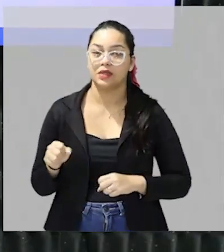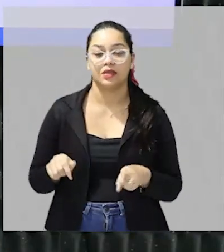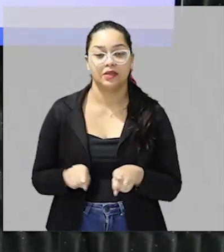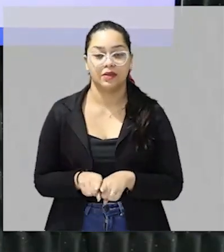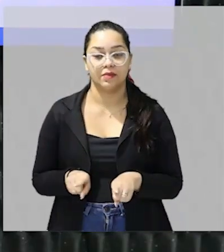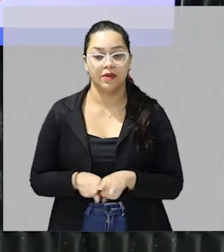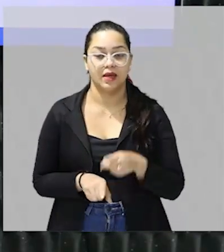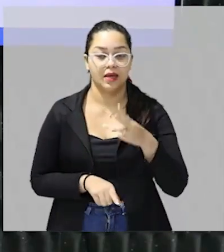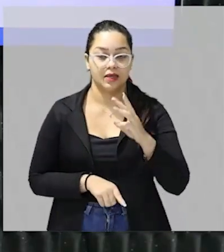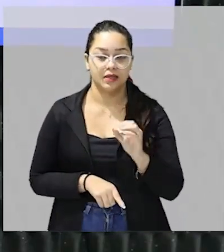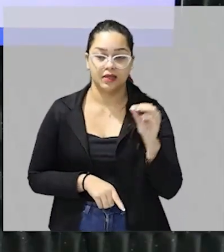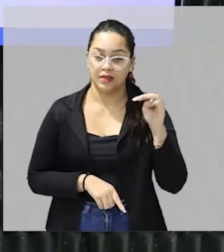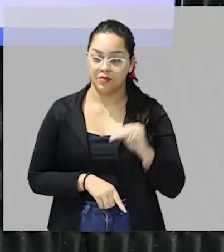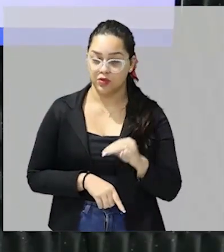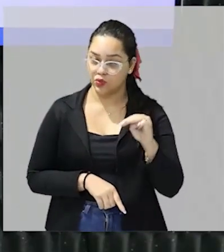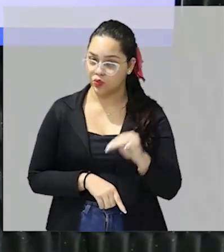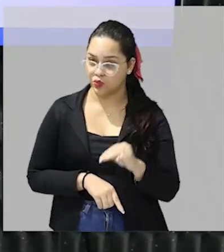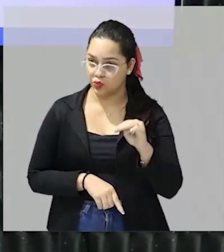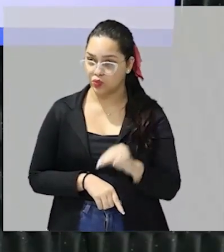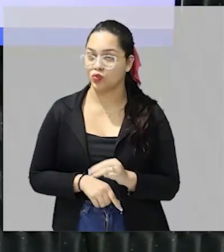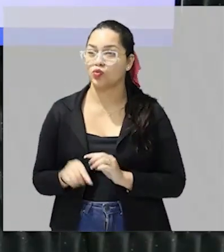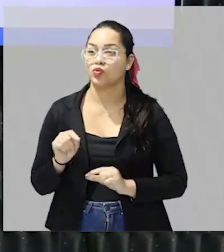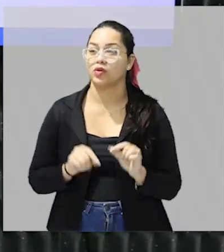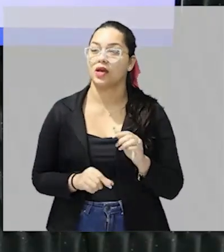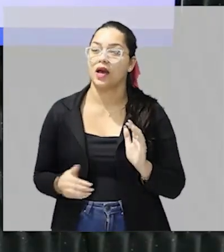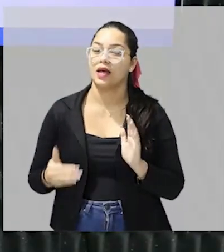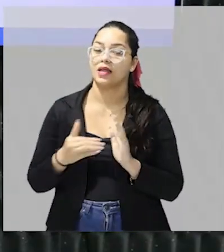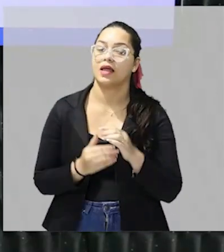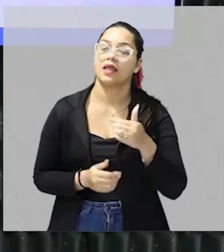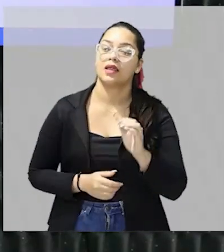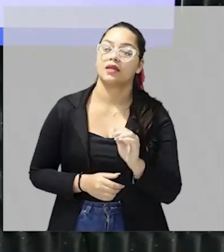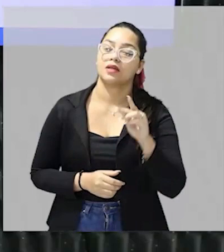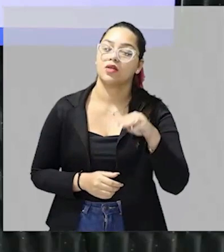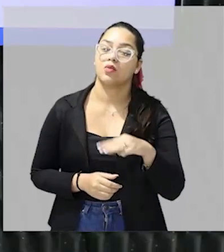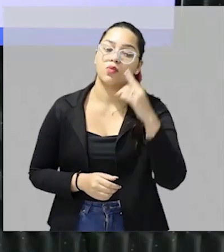que ele corria 30 minutos a 10 km por